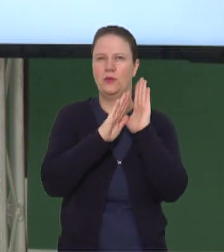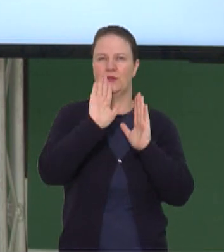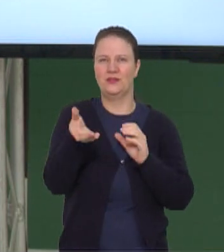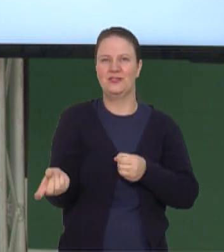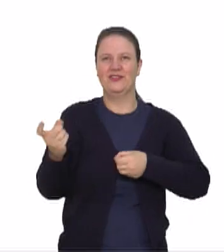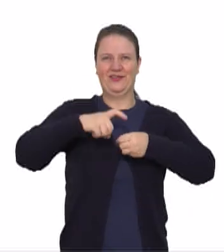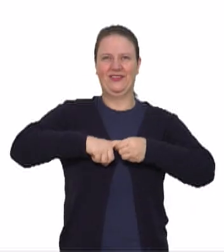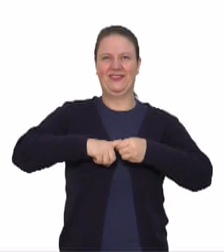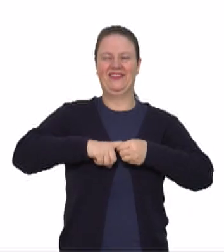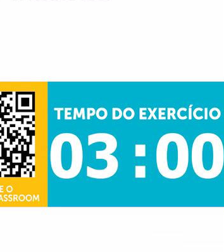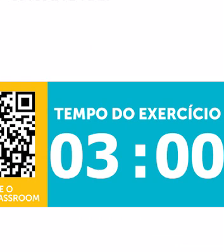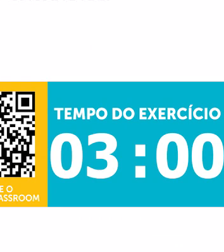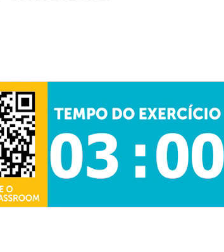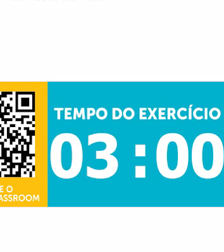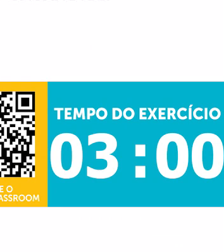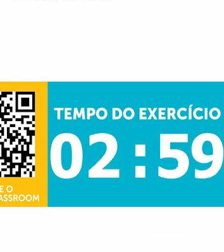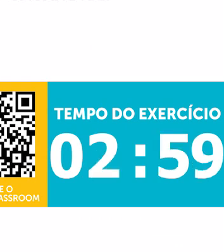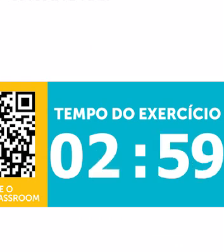com o texto.